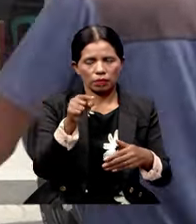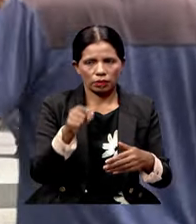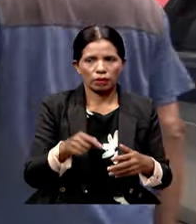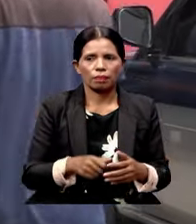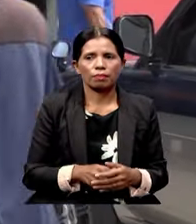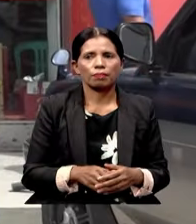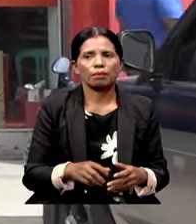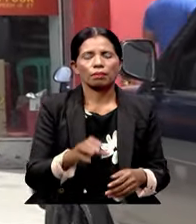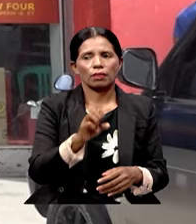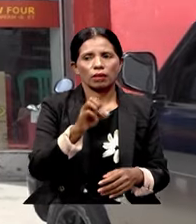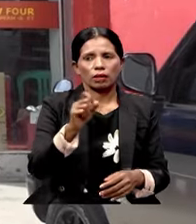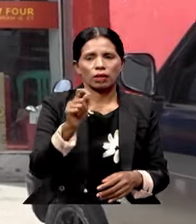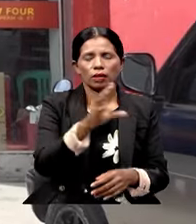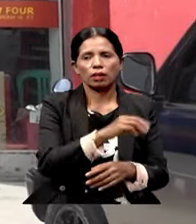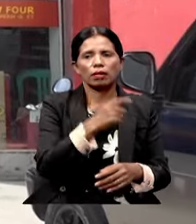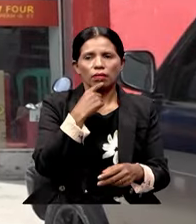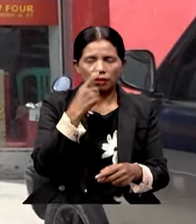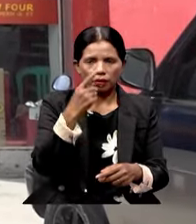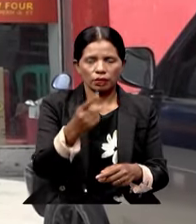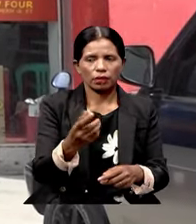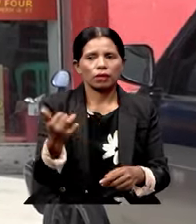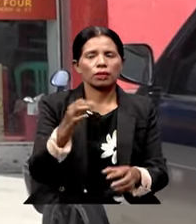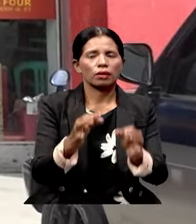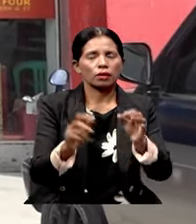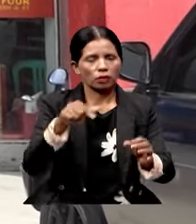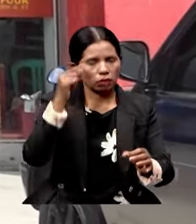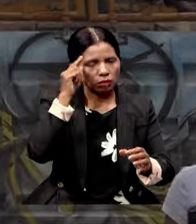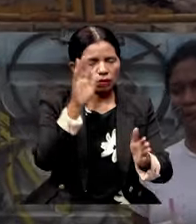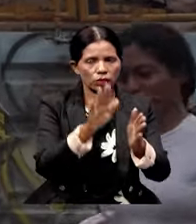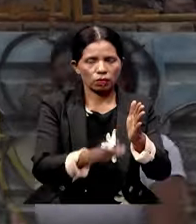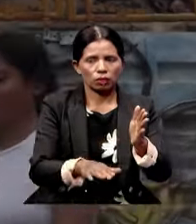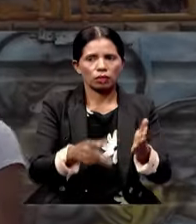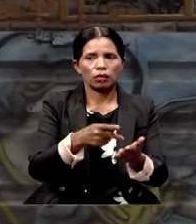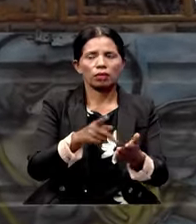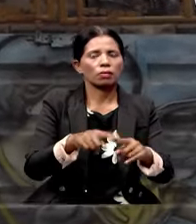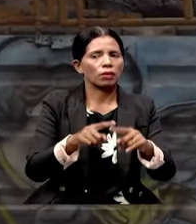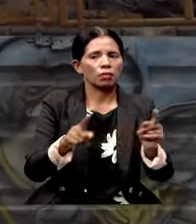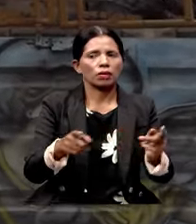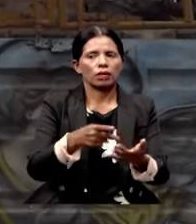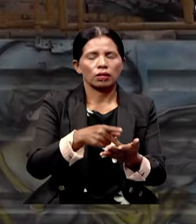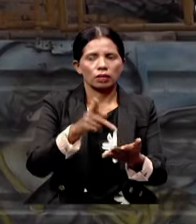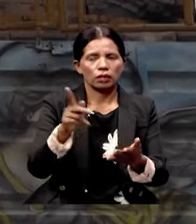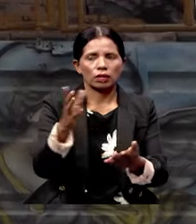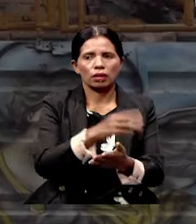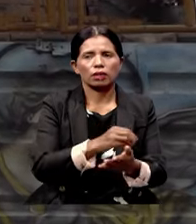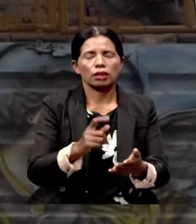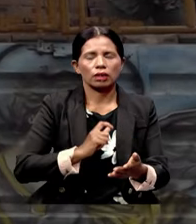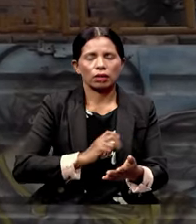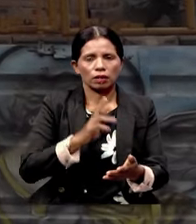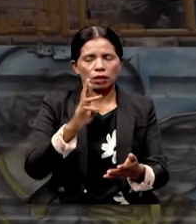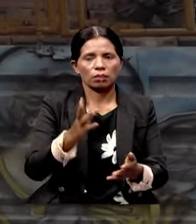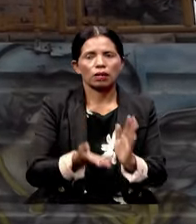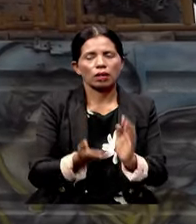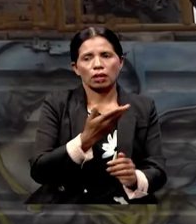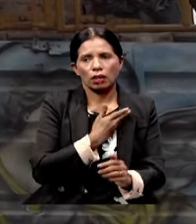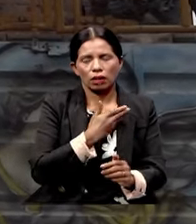Empresa Starking Lai Xiu Hing hateteng mas ki governo hatung ona taxa importasau ma be custo taxa e aporto tiber as honu nea